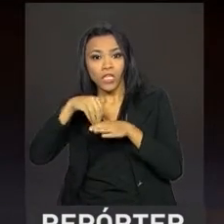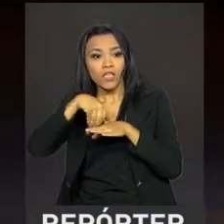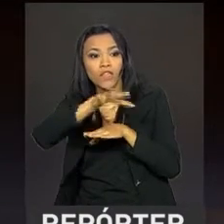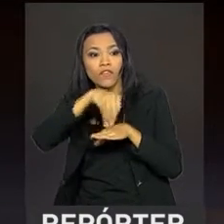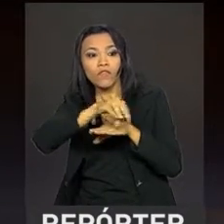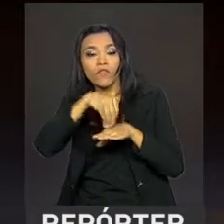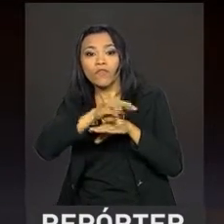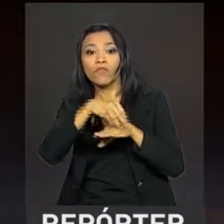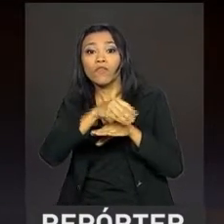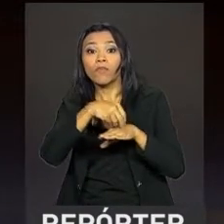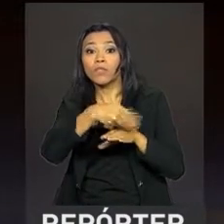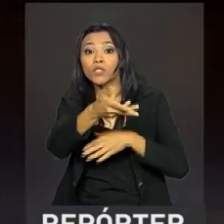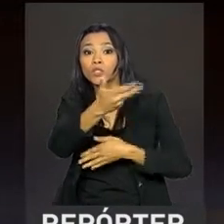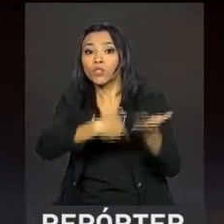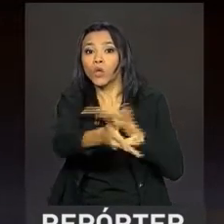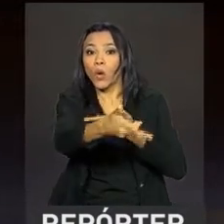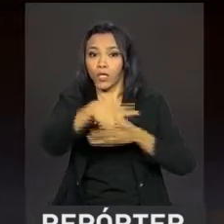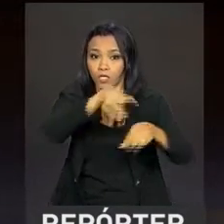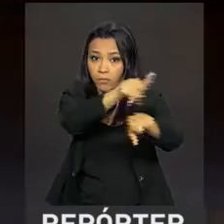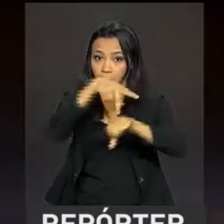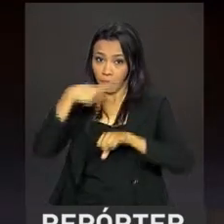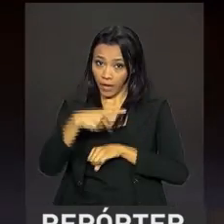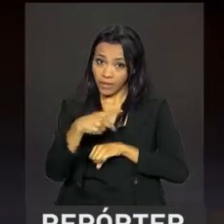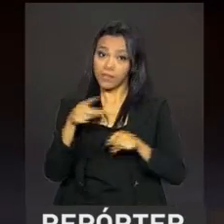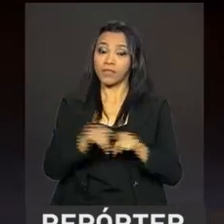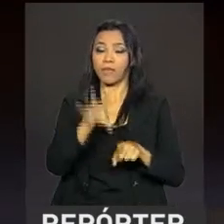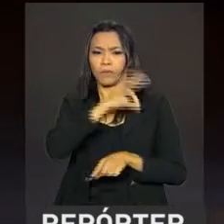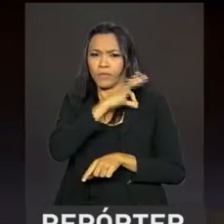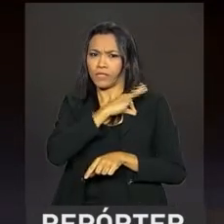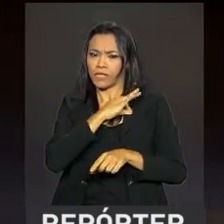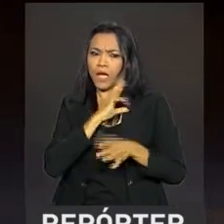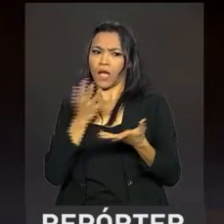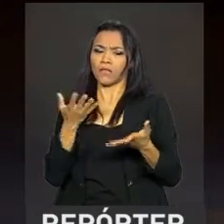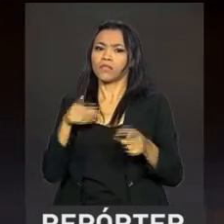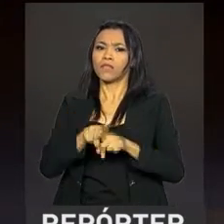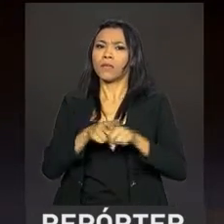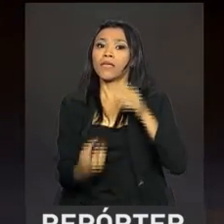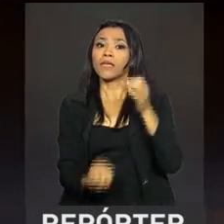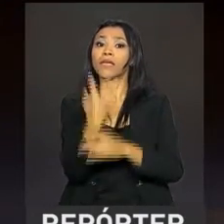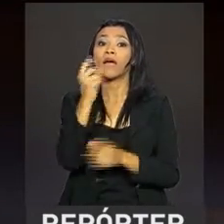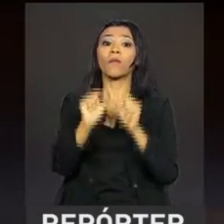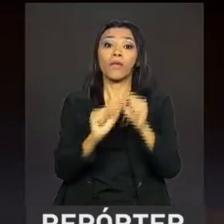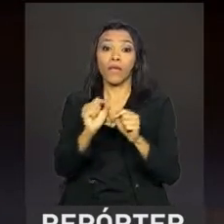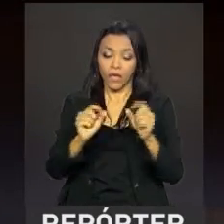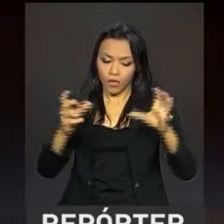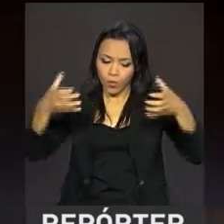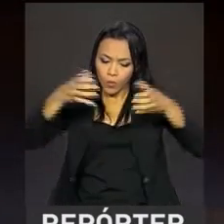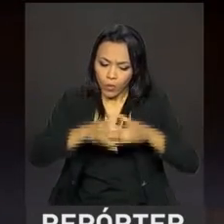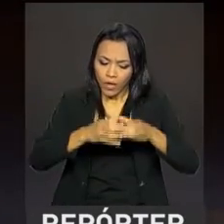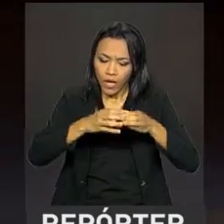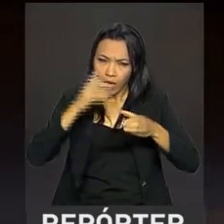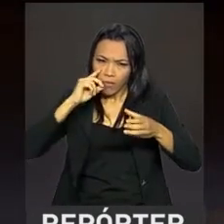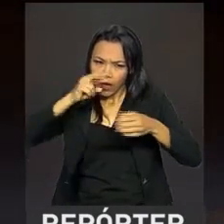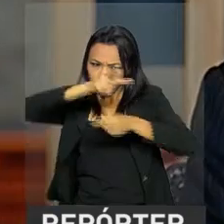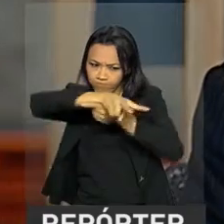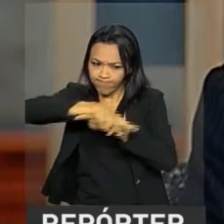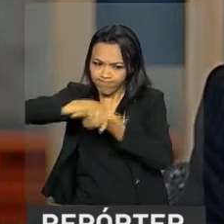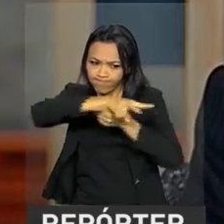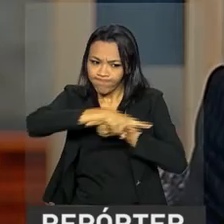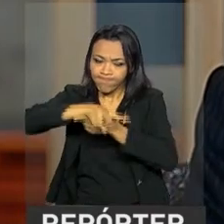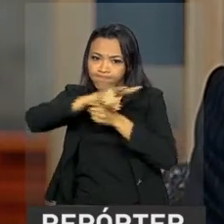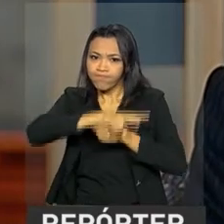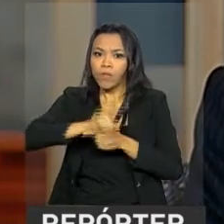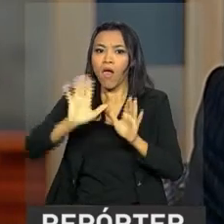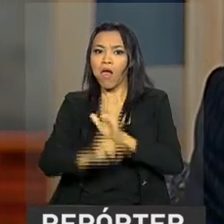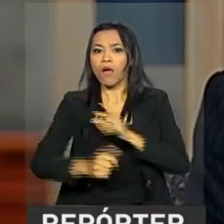entre os países cooperação nas atuações policiais ea criação de um laboratório para investigar a lavagem de dinheiro são